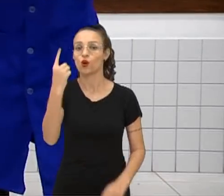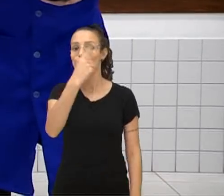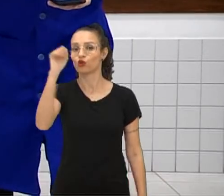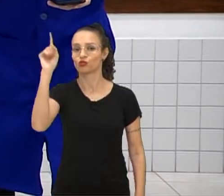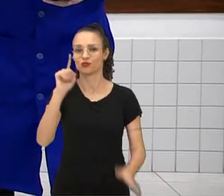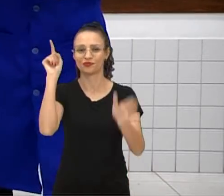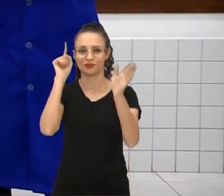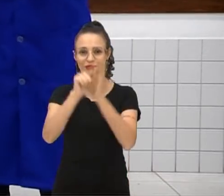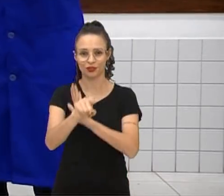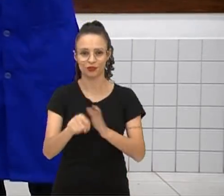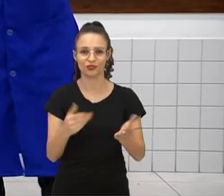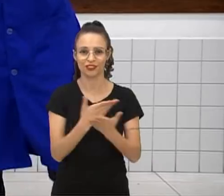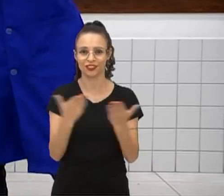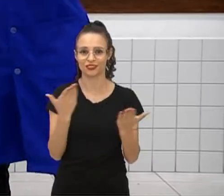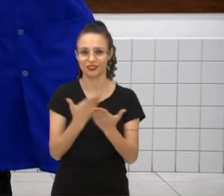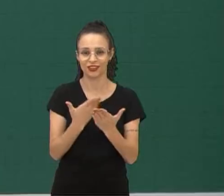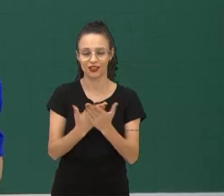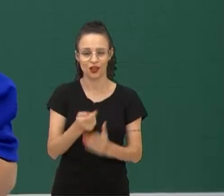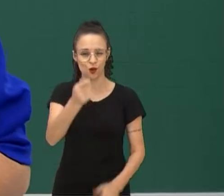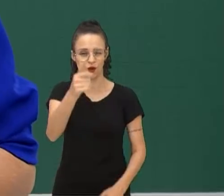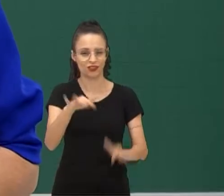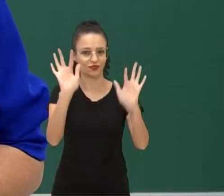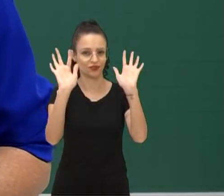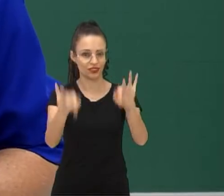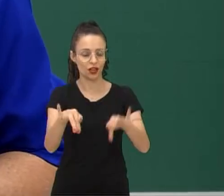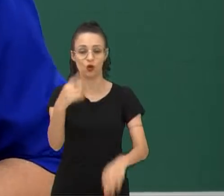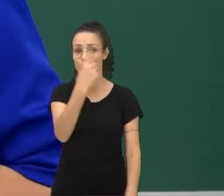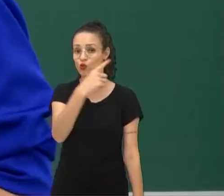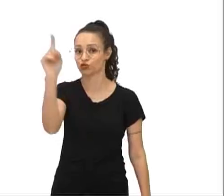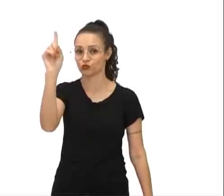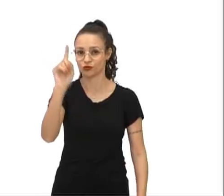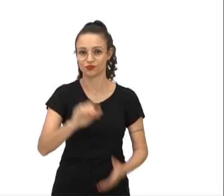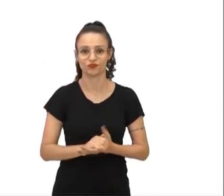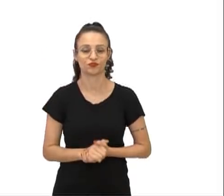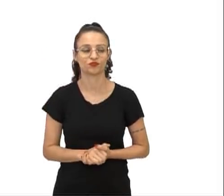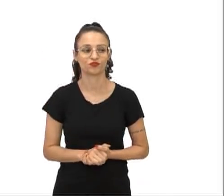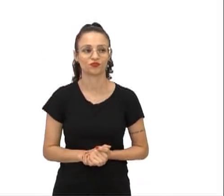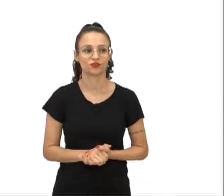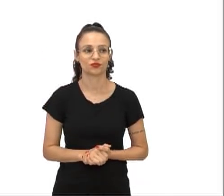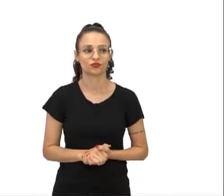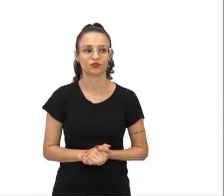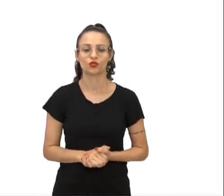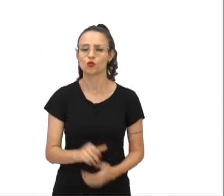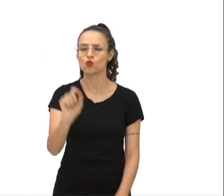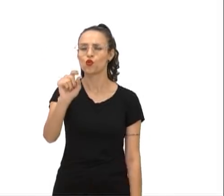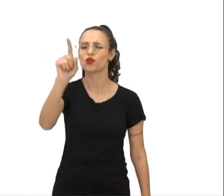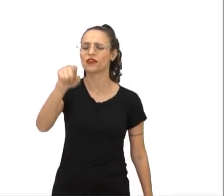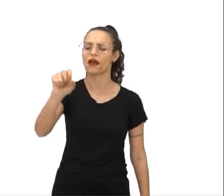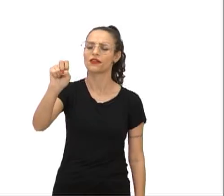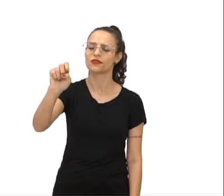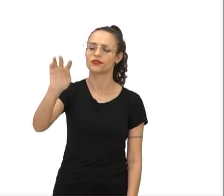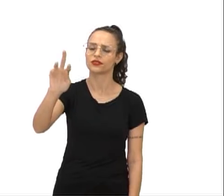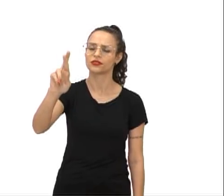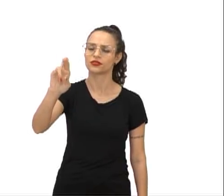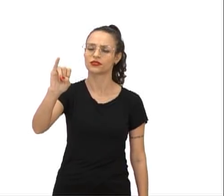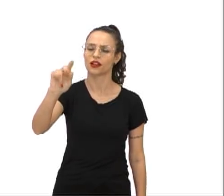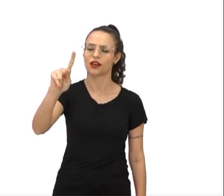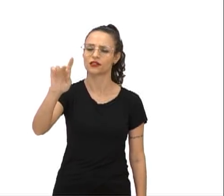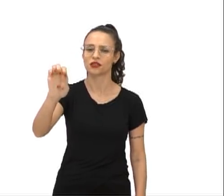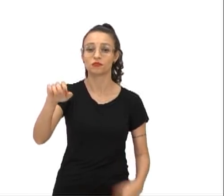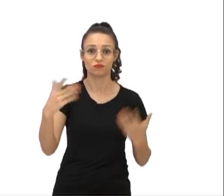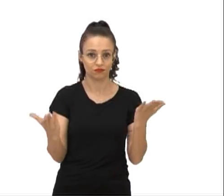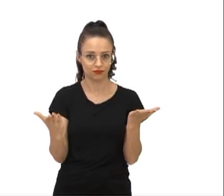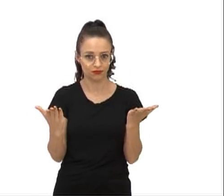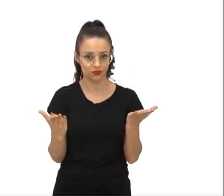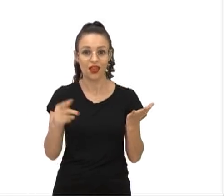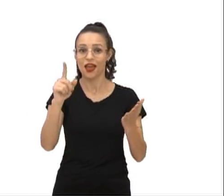último quiz, então, da nossa aula, a gente está quase no final. O último, o que é um strike? Alternativa